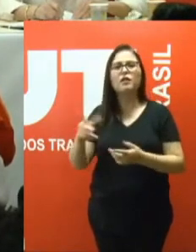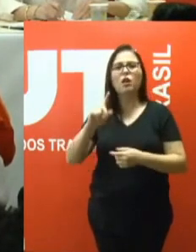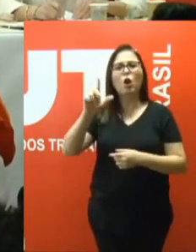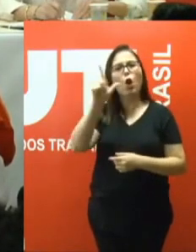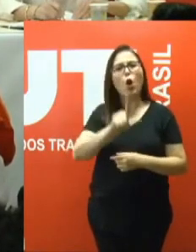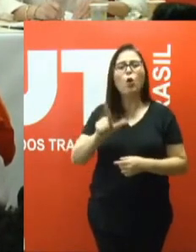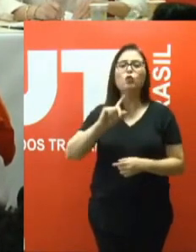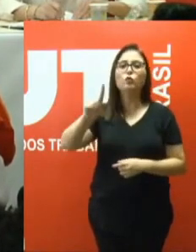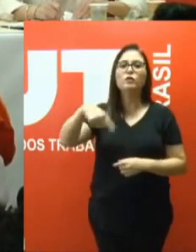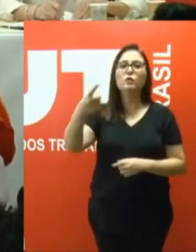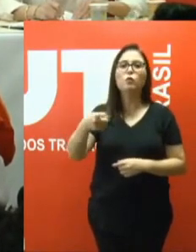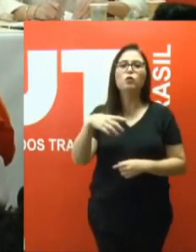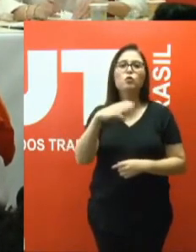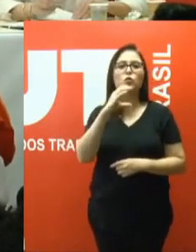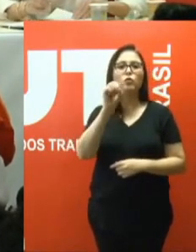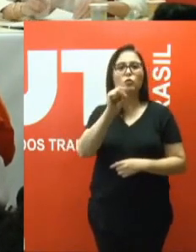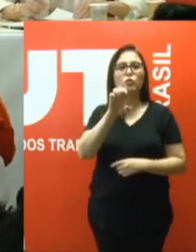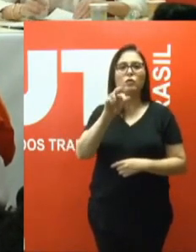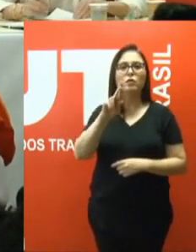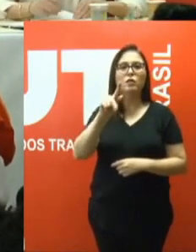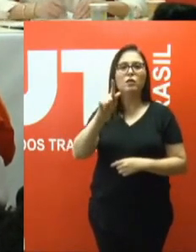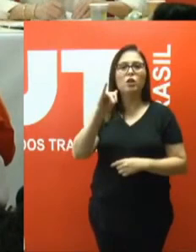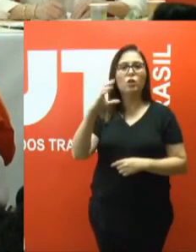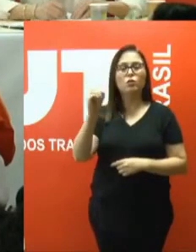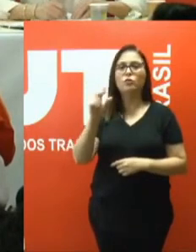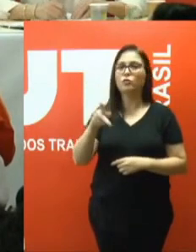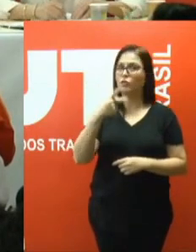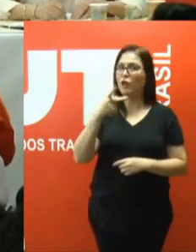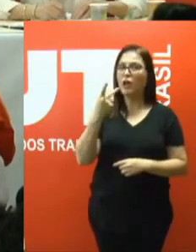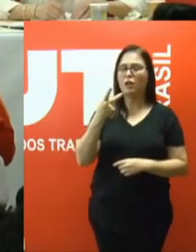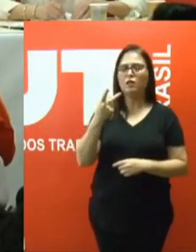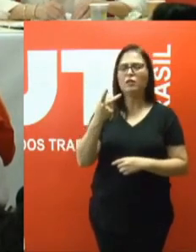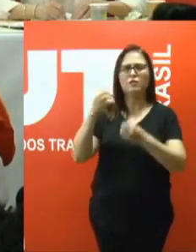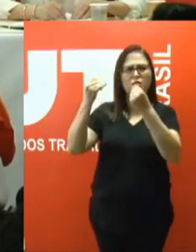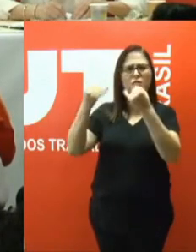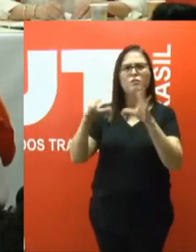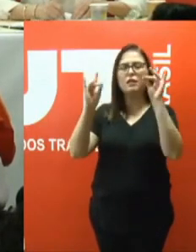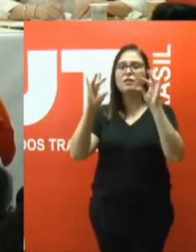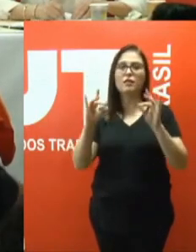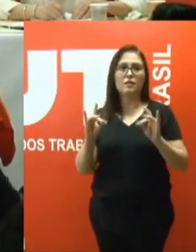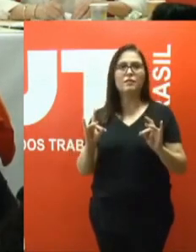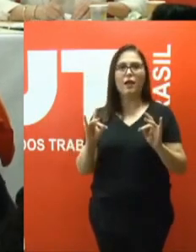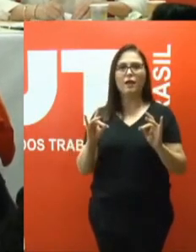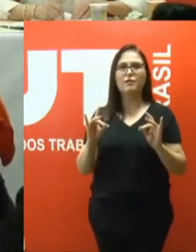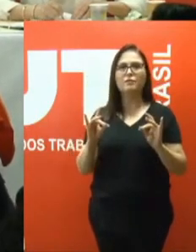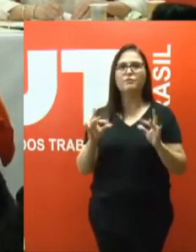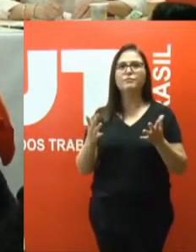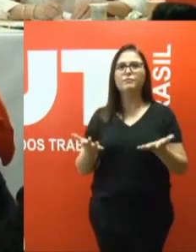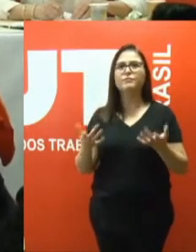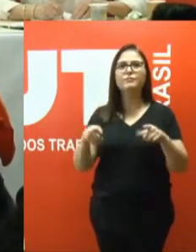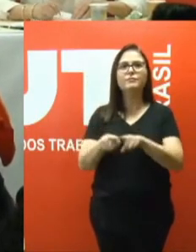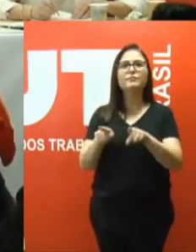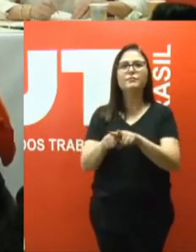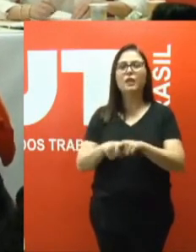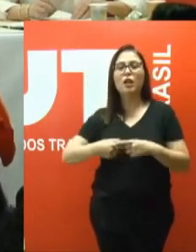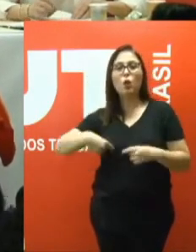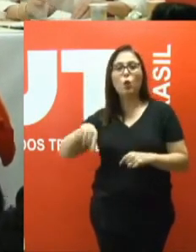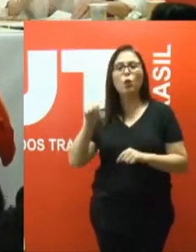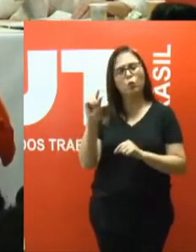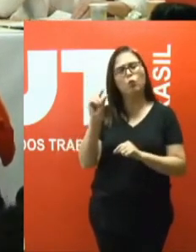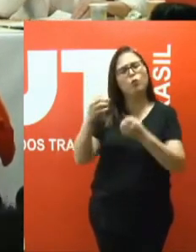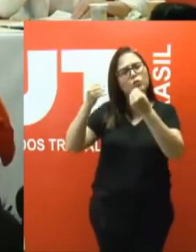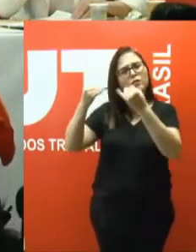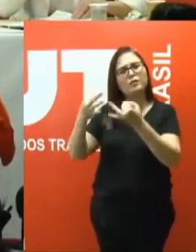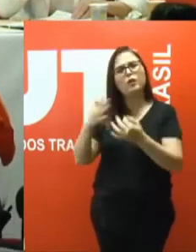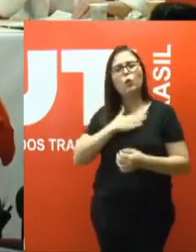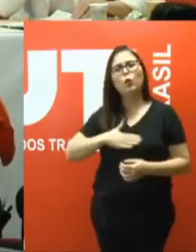depois vai falar, vai novamente colocar várias questões e mais questões, Sérgio? Mas é um pouco isso que nós gostaríamos